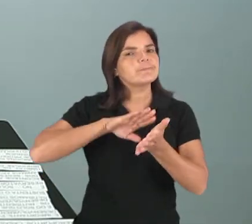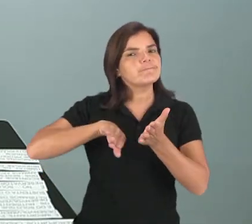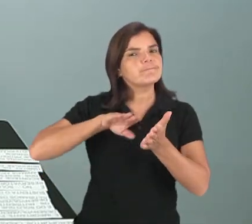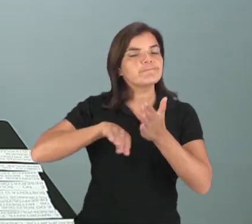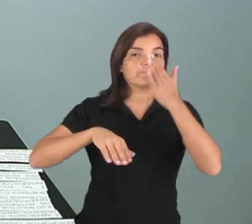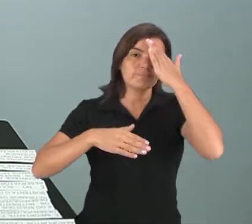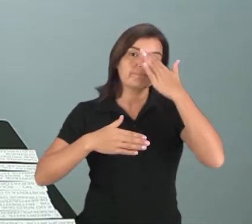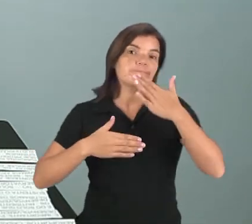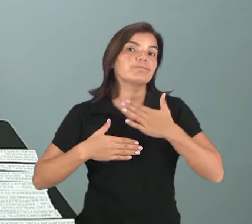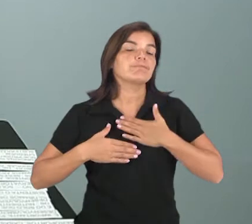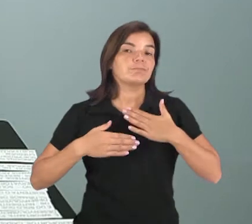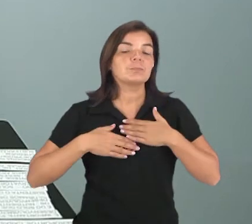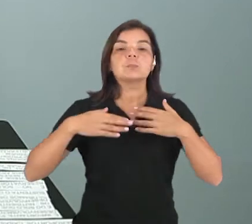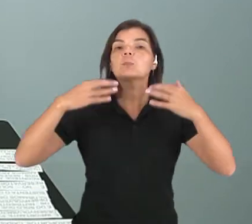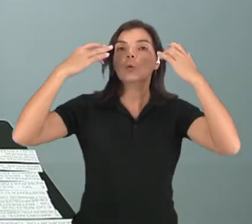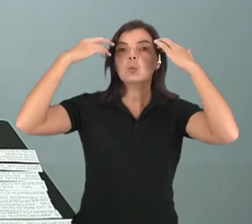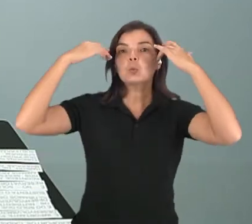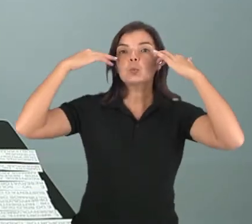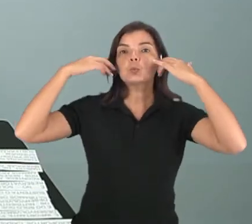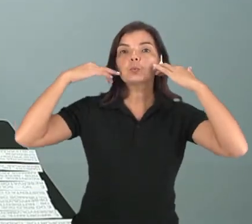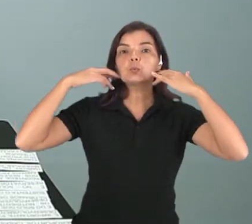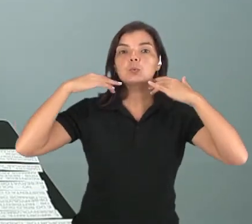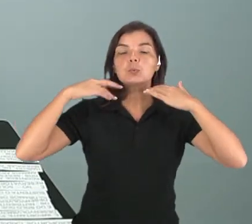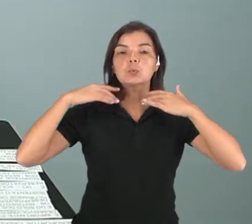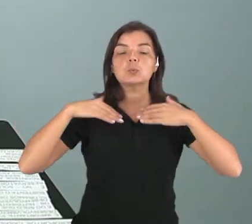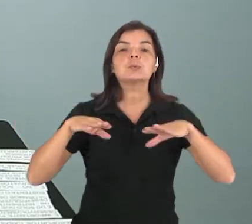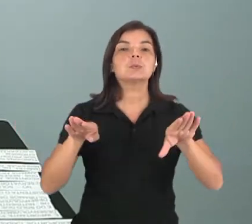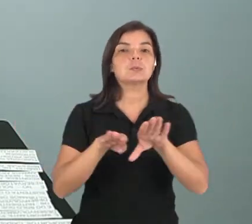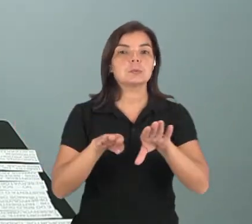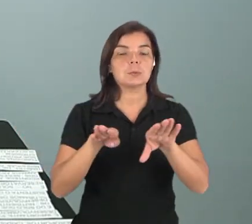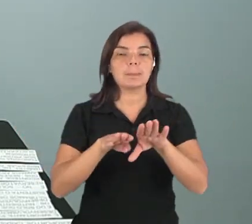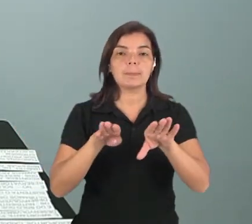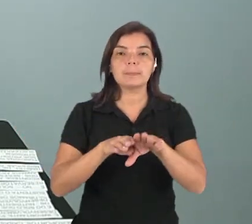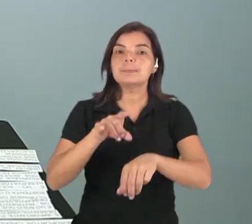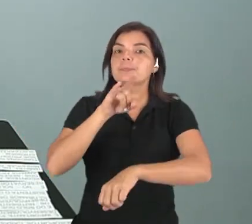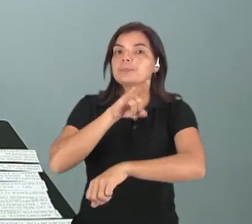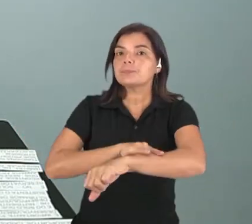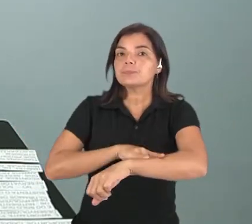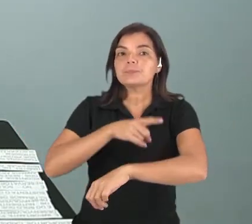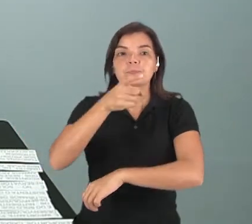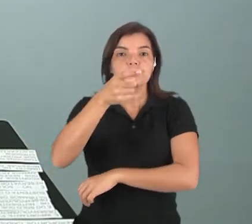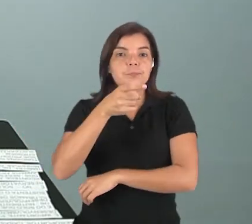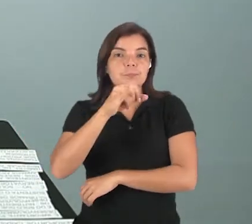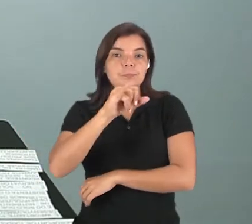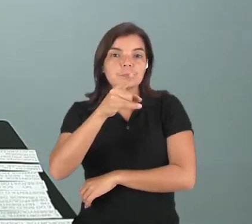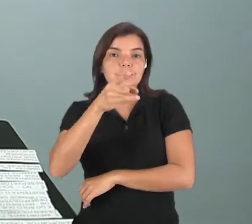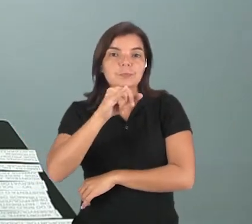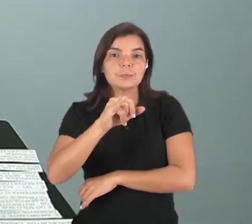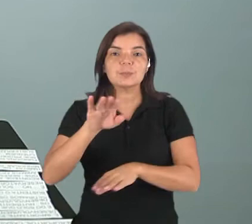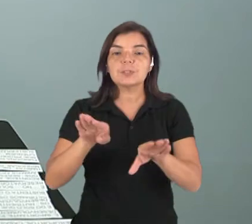do corpo humano através do suor e através da urina. Isso mesmo, tá?